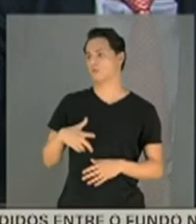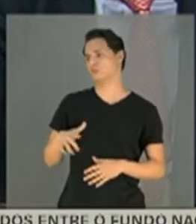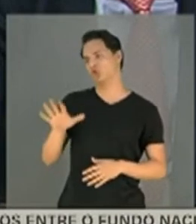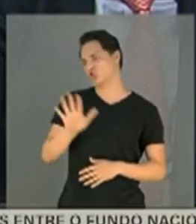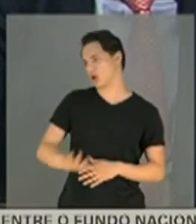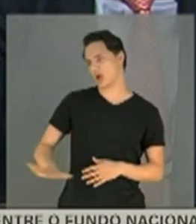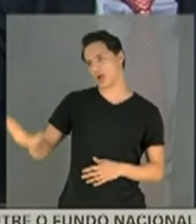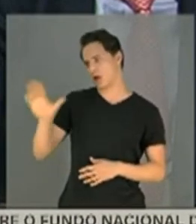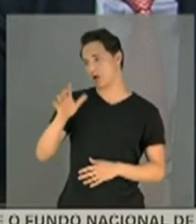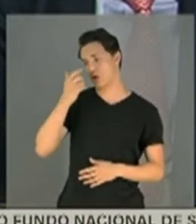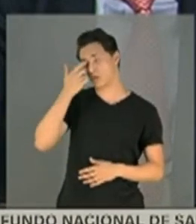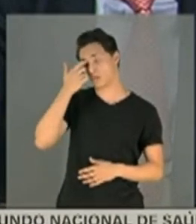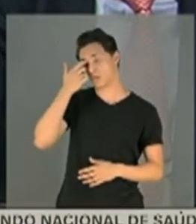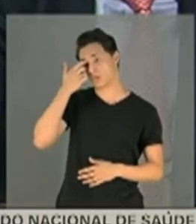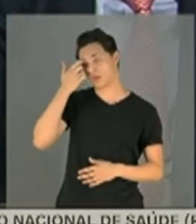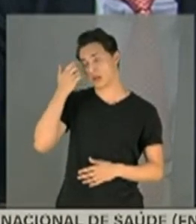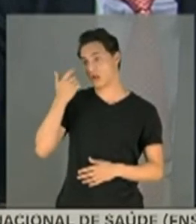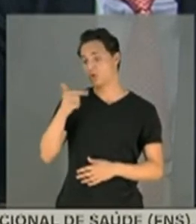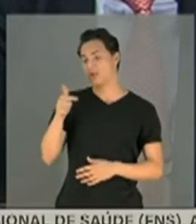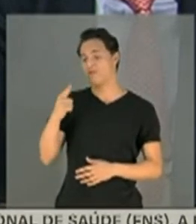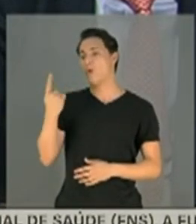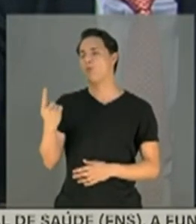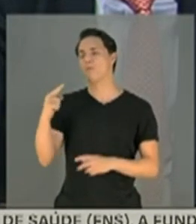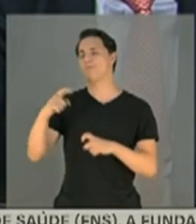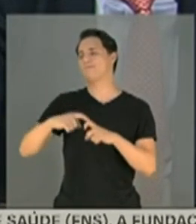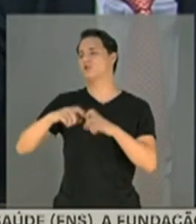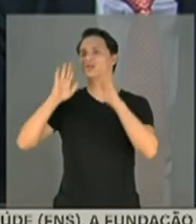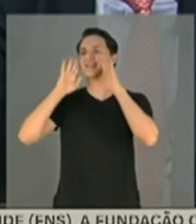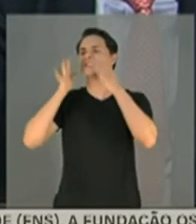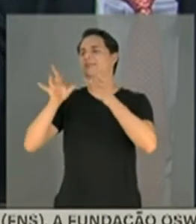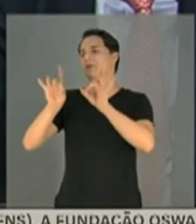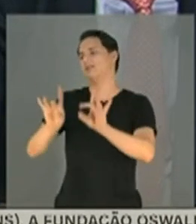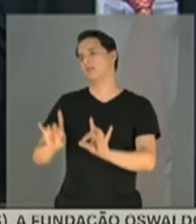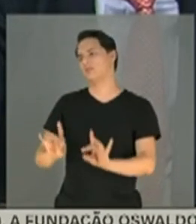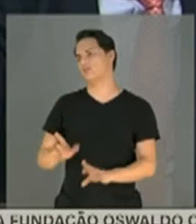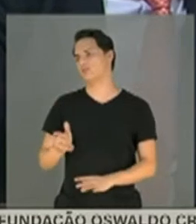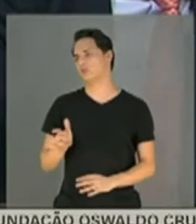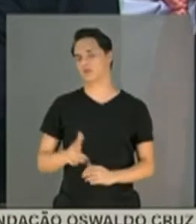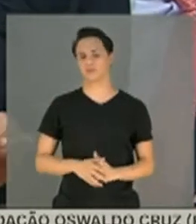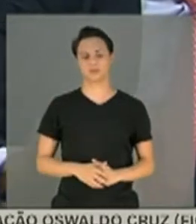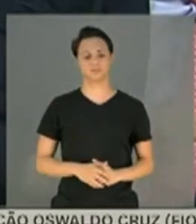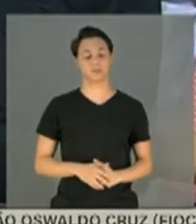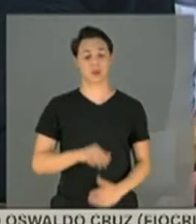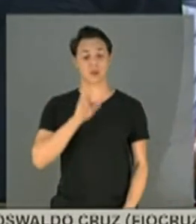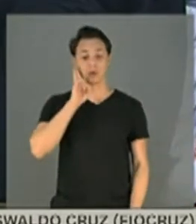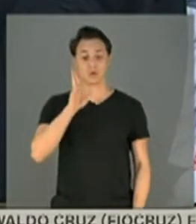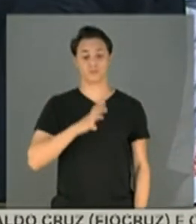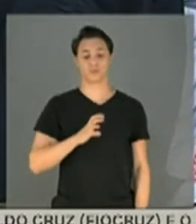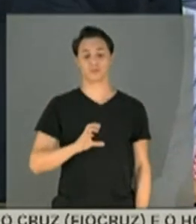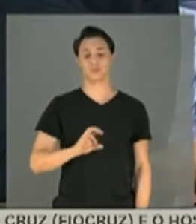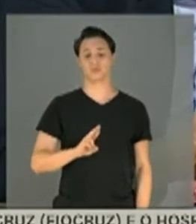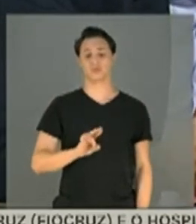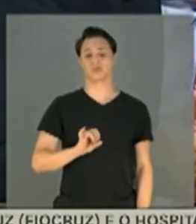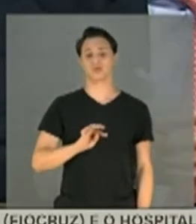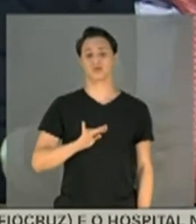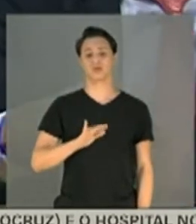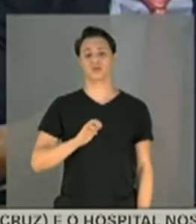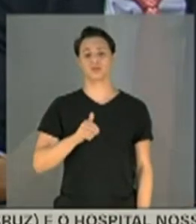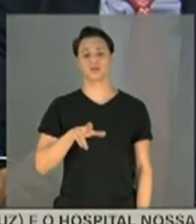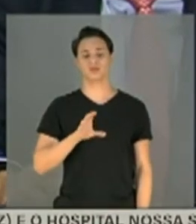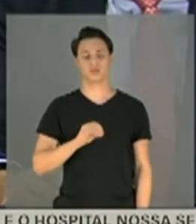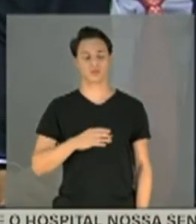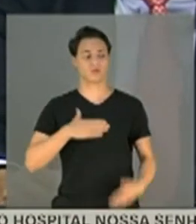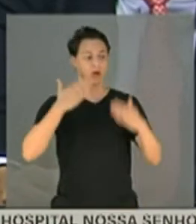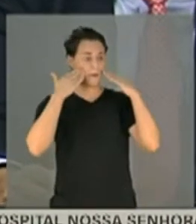visualização geral, nenhum médico especificamente. O senhor Cristiano apresentou o